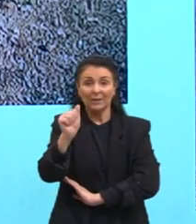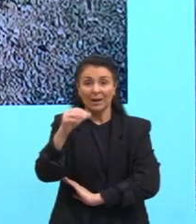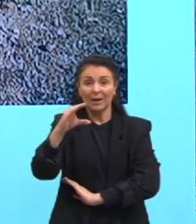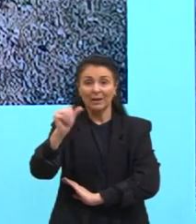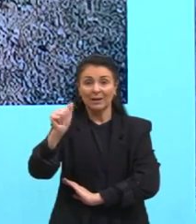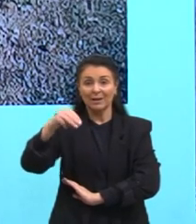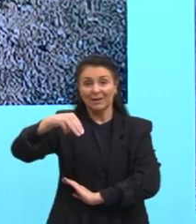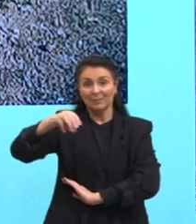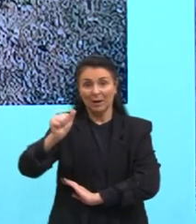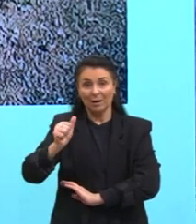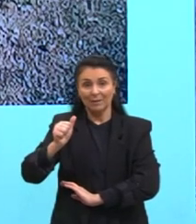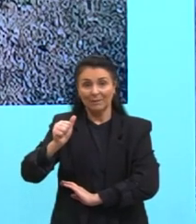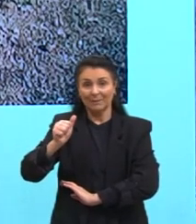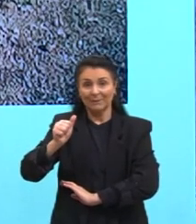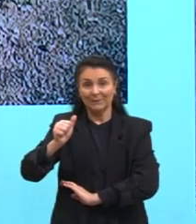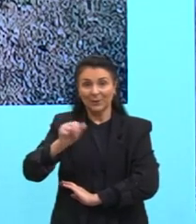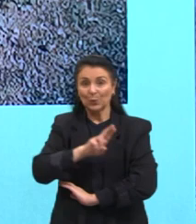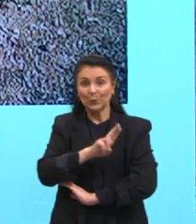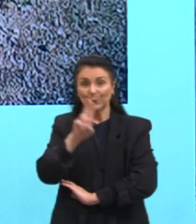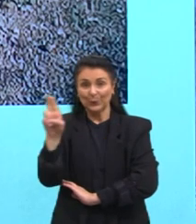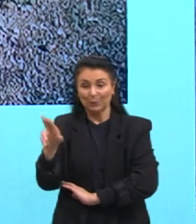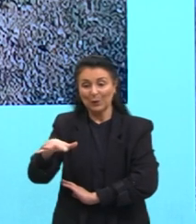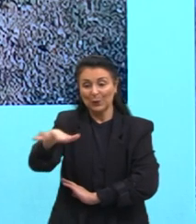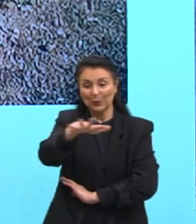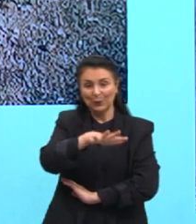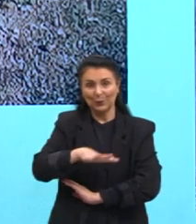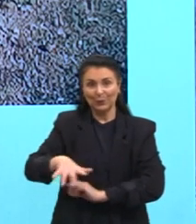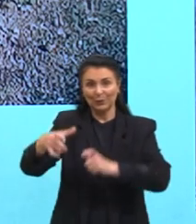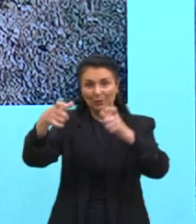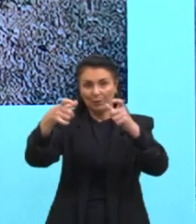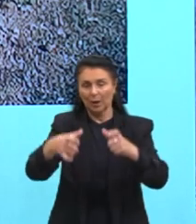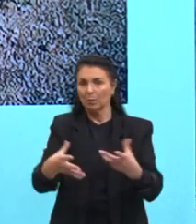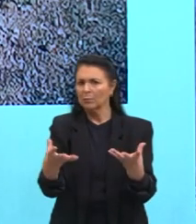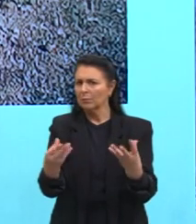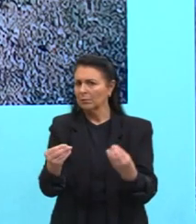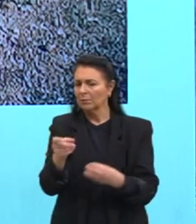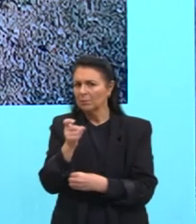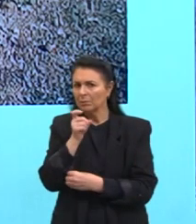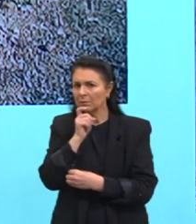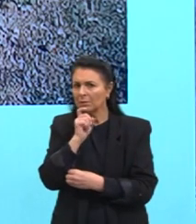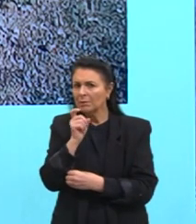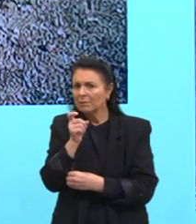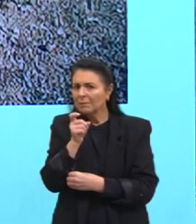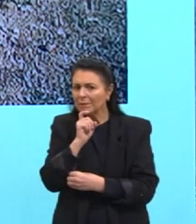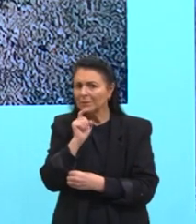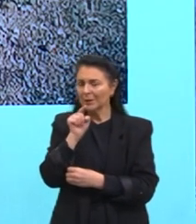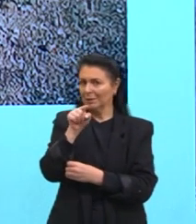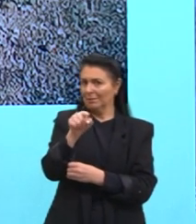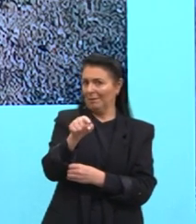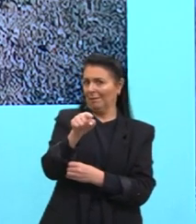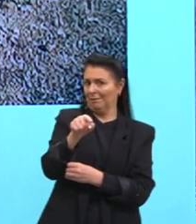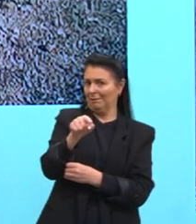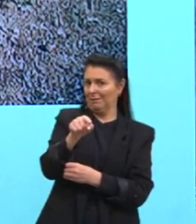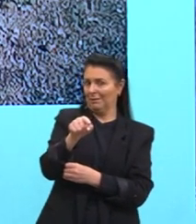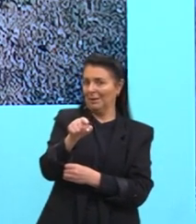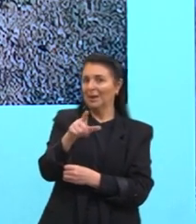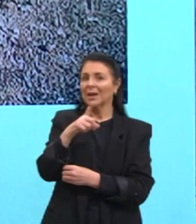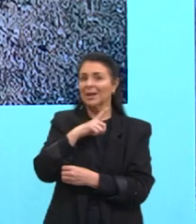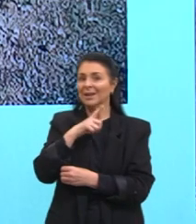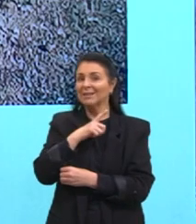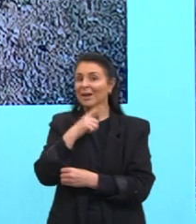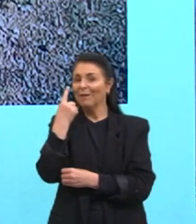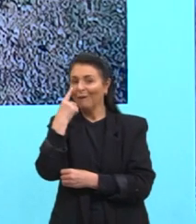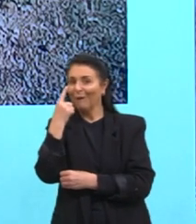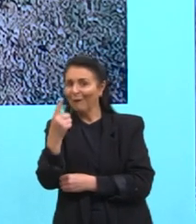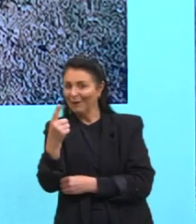ó muito bem frio ele é um dever deserto tem um bastante frio né E aí então tu vai ter